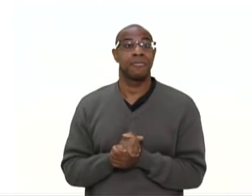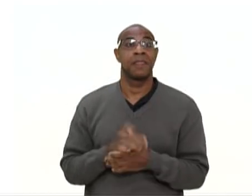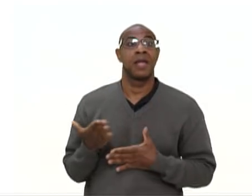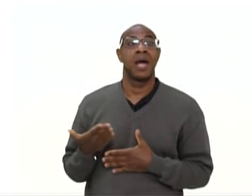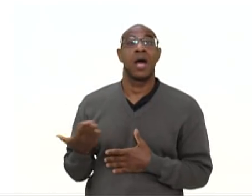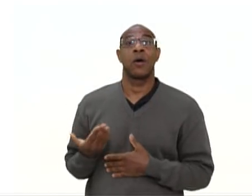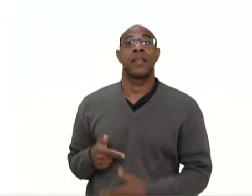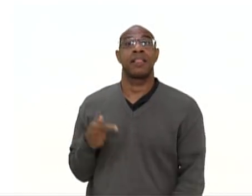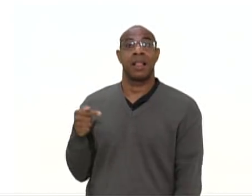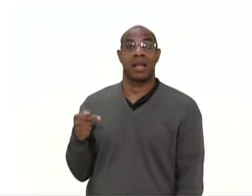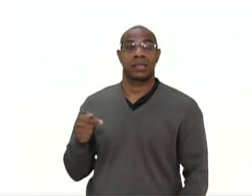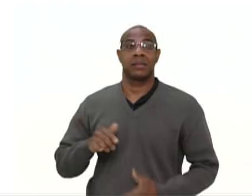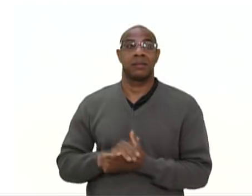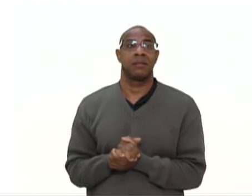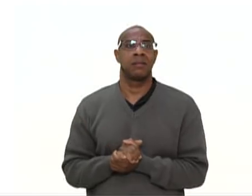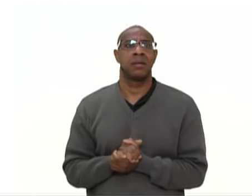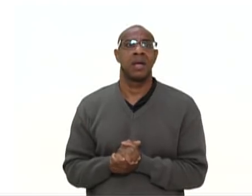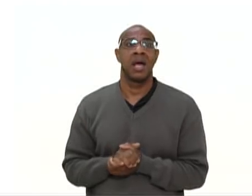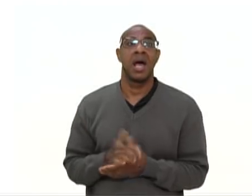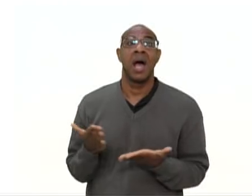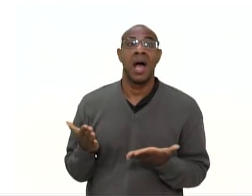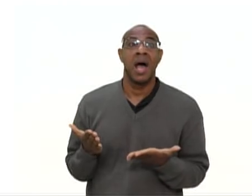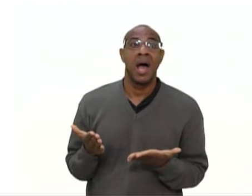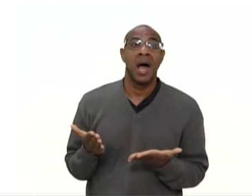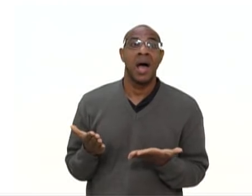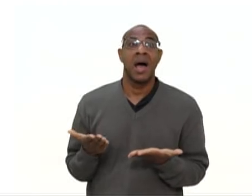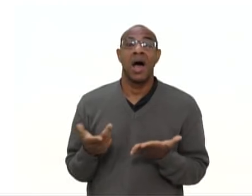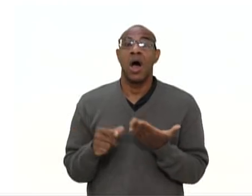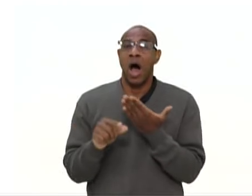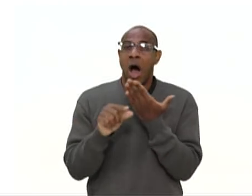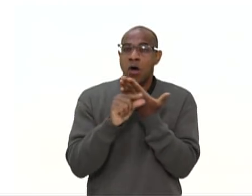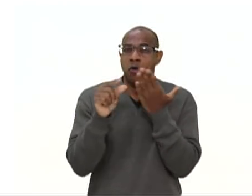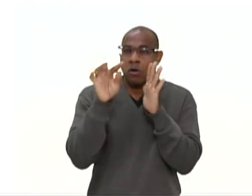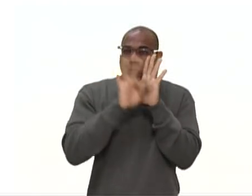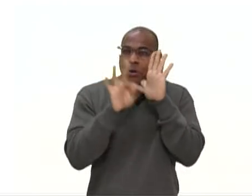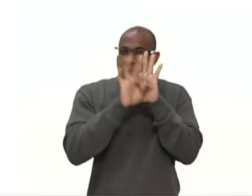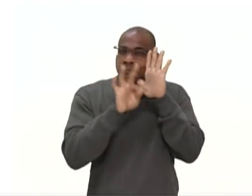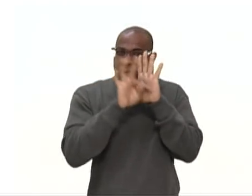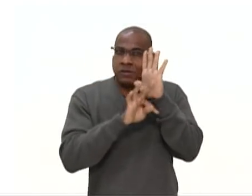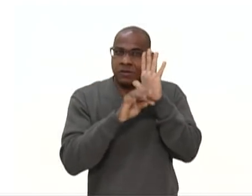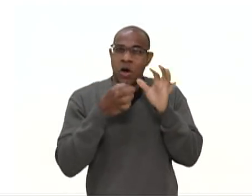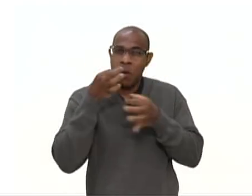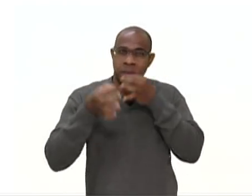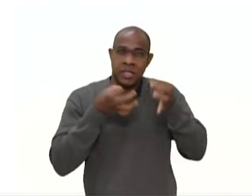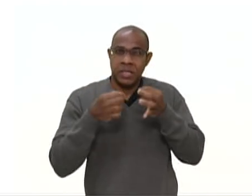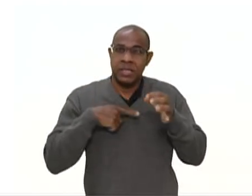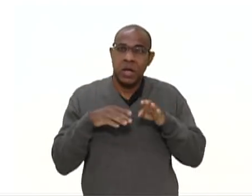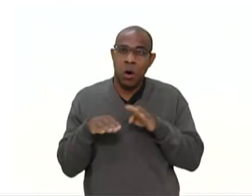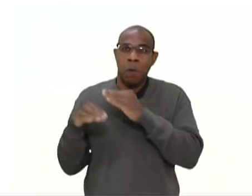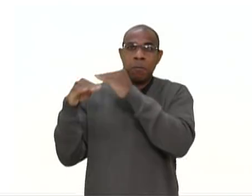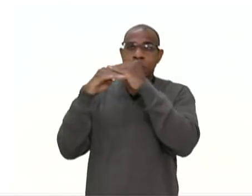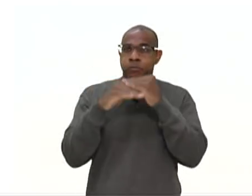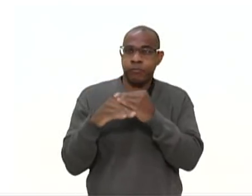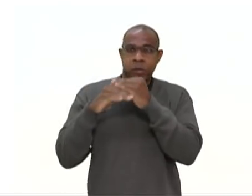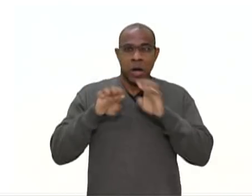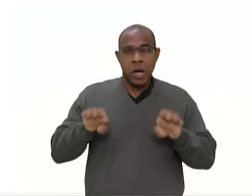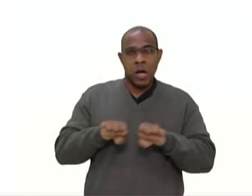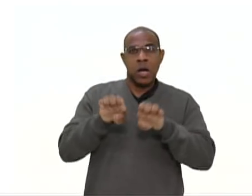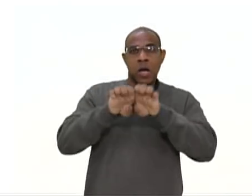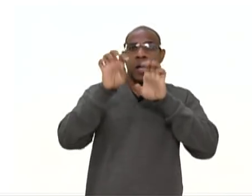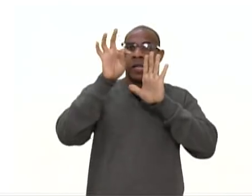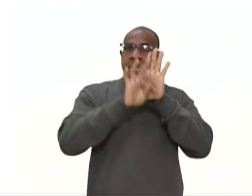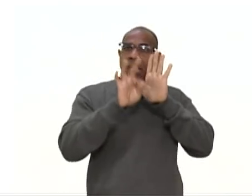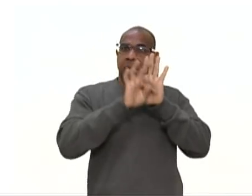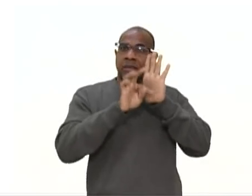Questão de número 7. Geralmente, os artigos de opinião seguem o padrão da estrutura dos textos